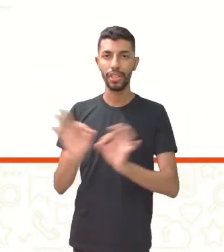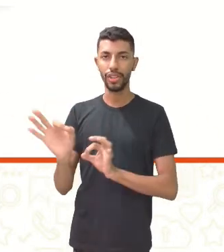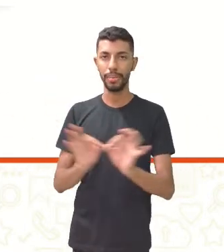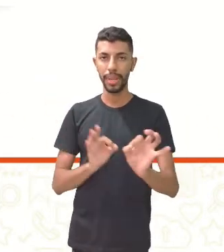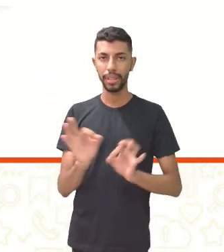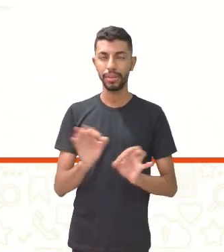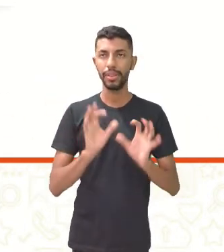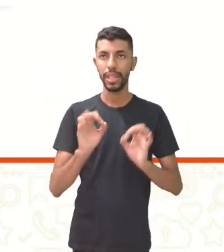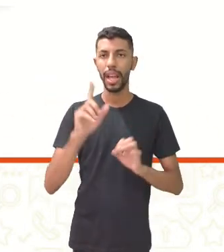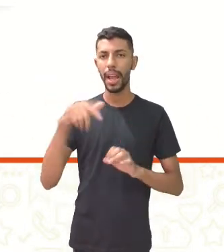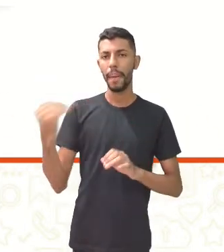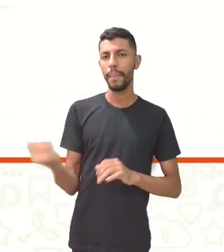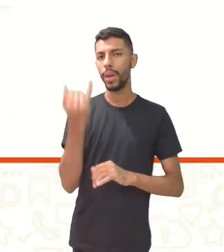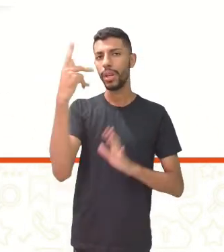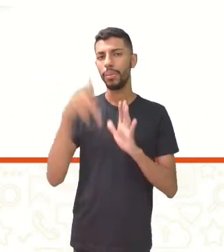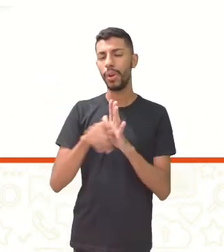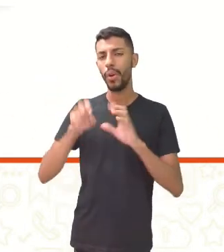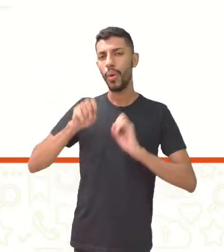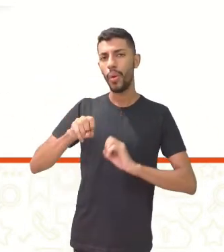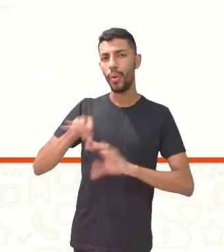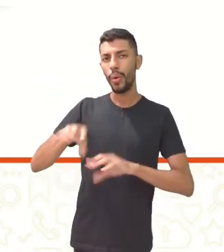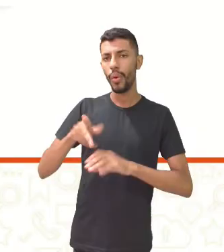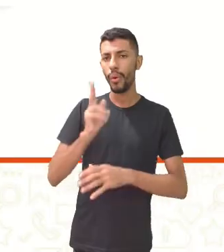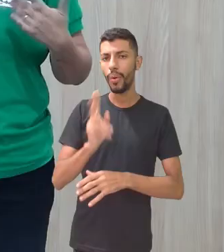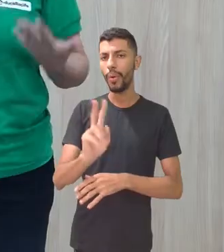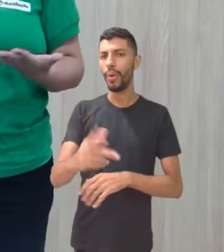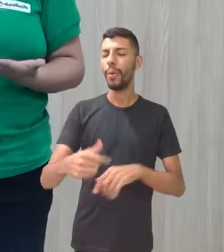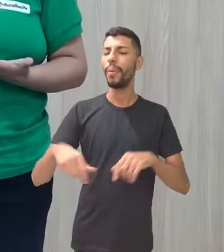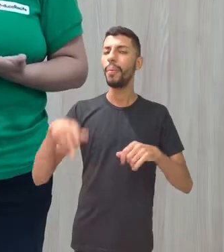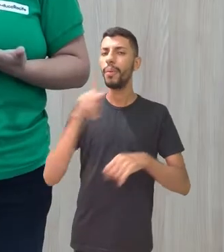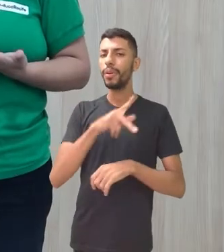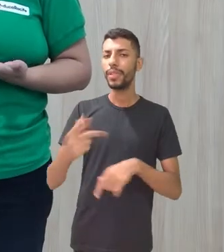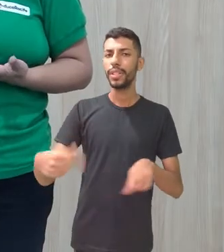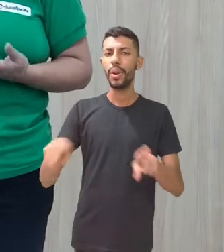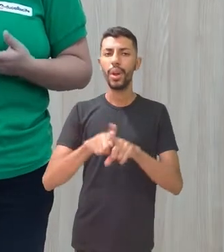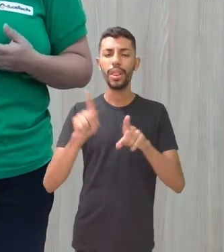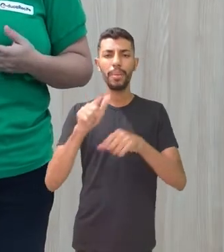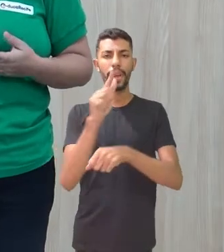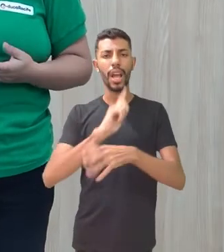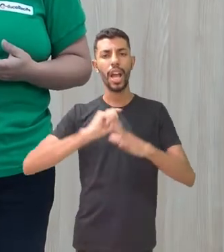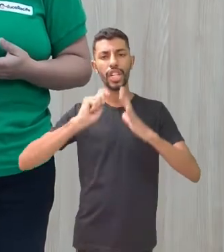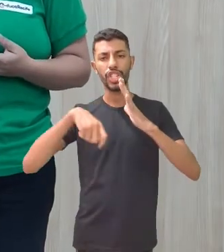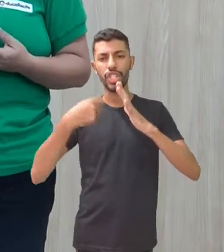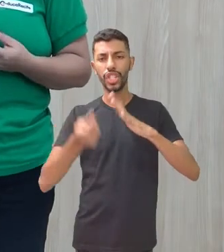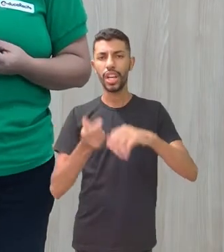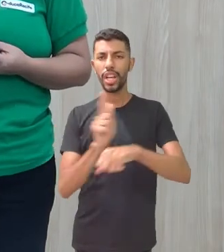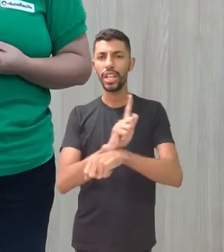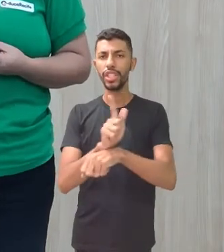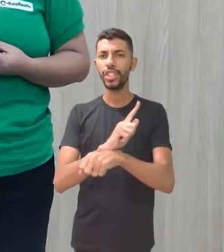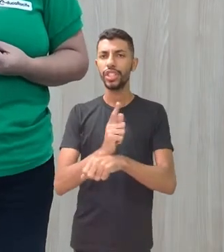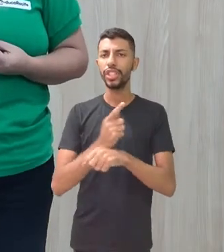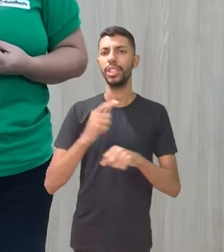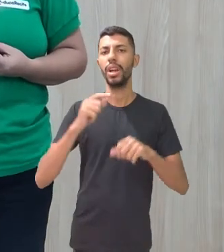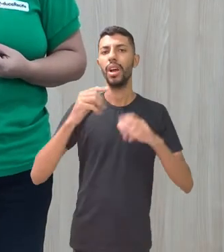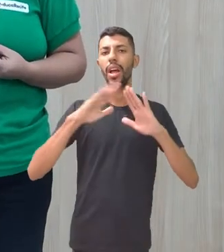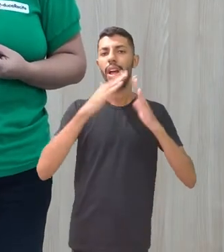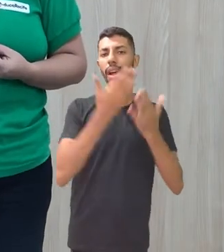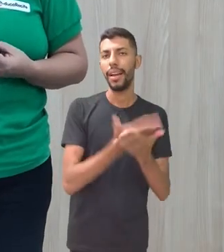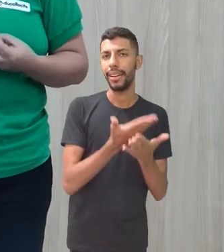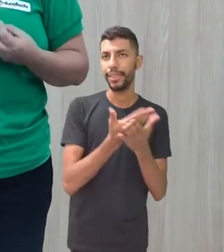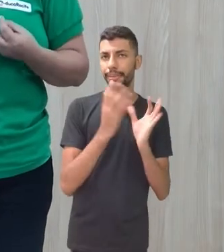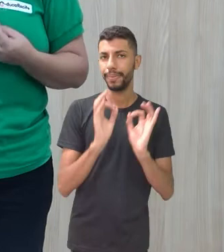professor, uma parte importante na gestão das creches e do berçário, esse